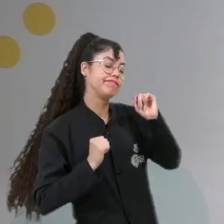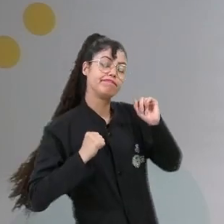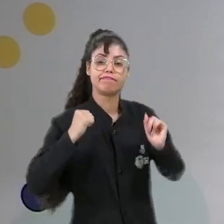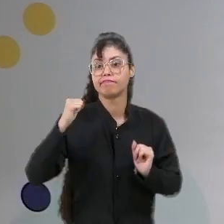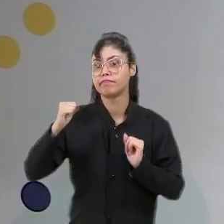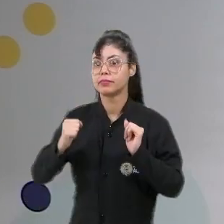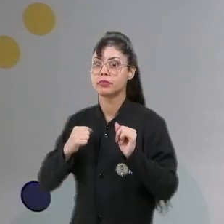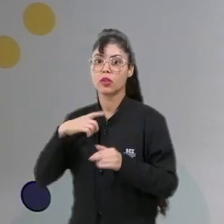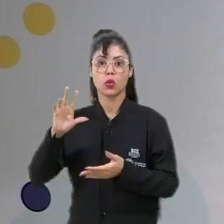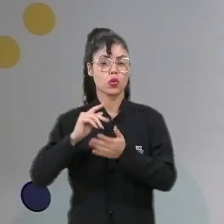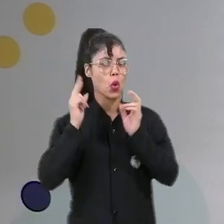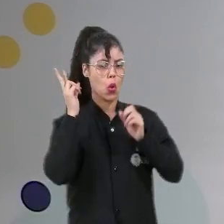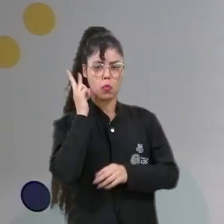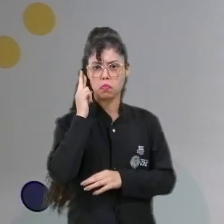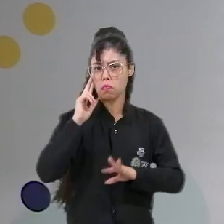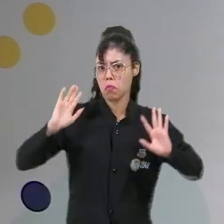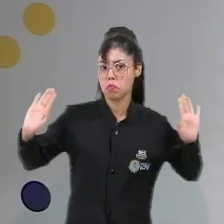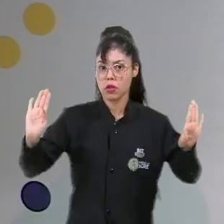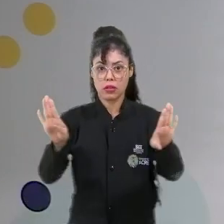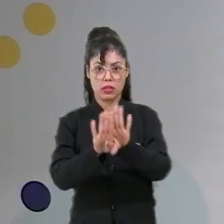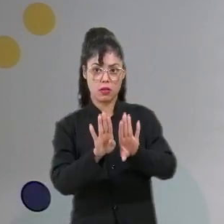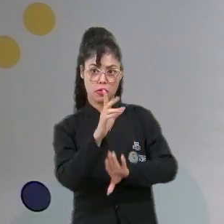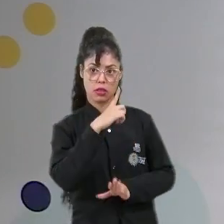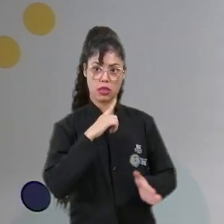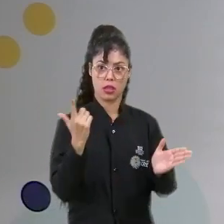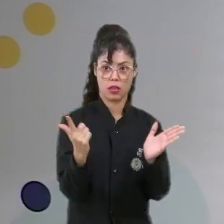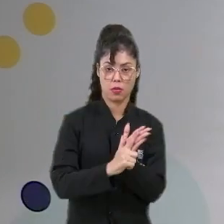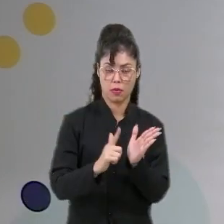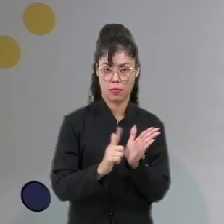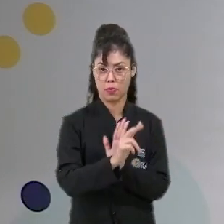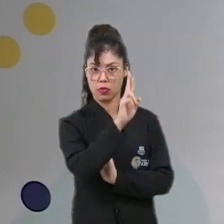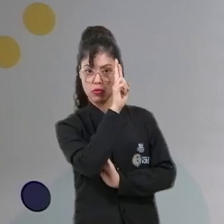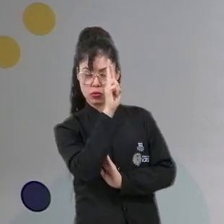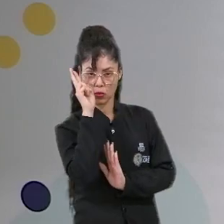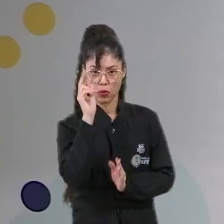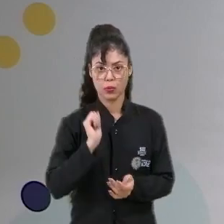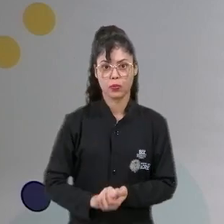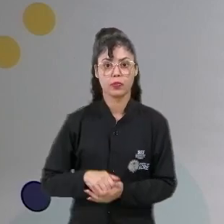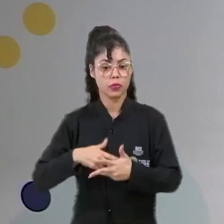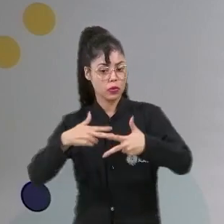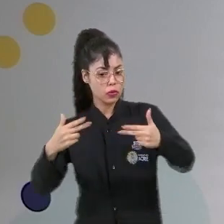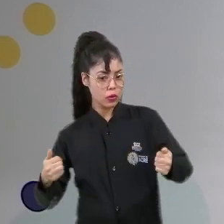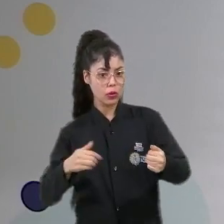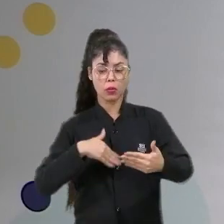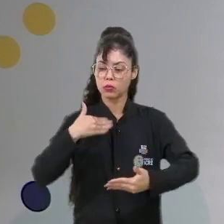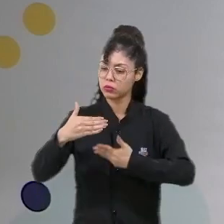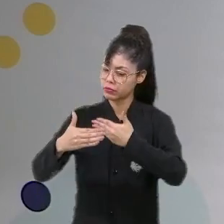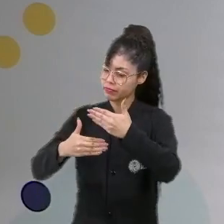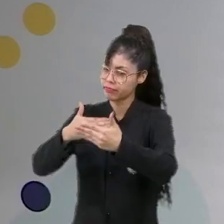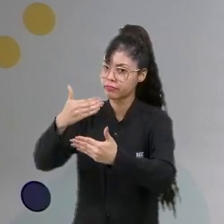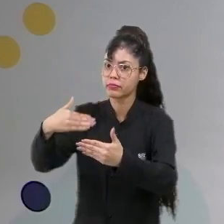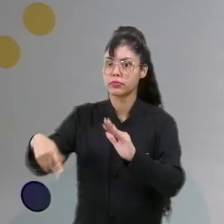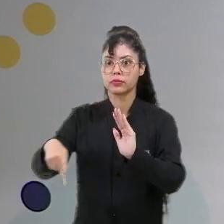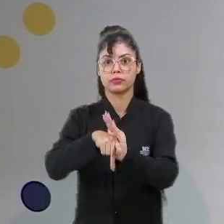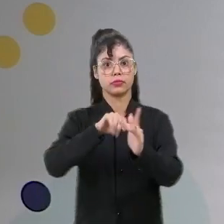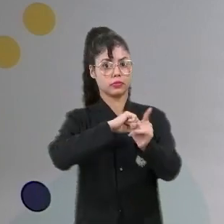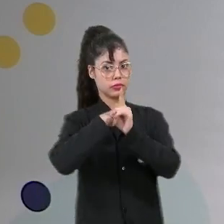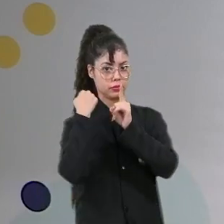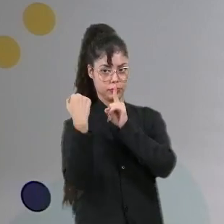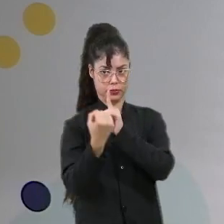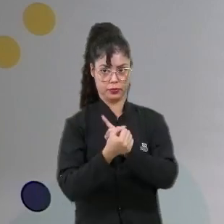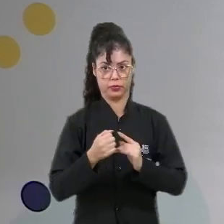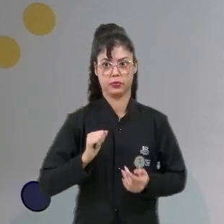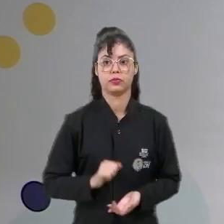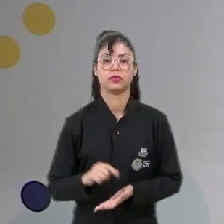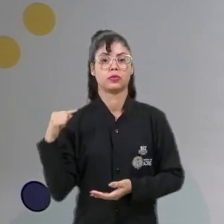dançar, enfim. Tem também um papel histórico. Muita coisa ao longo da história da humanidade,